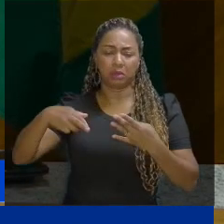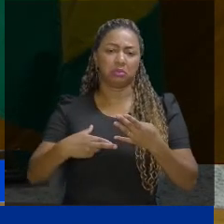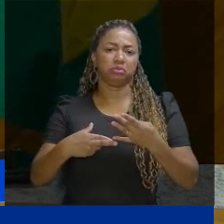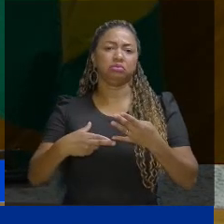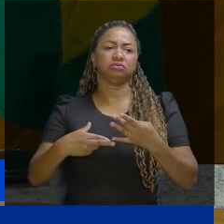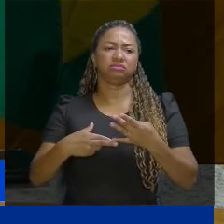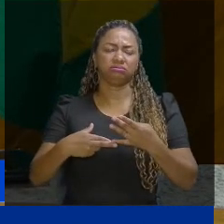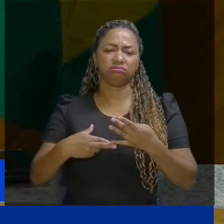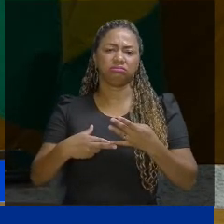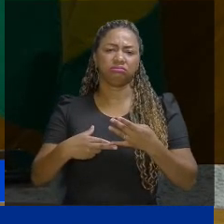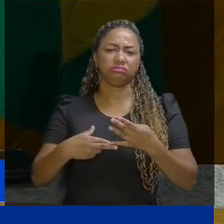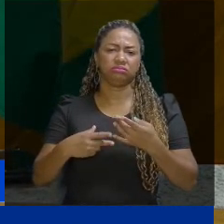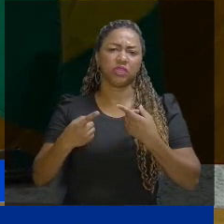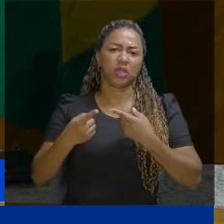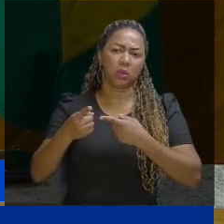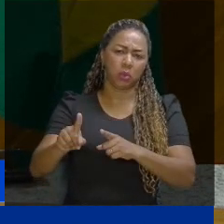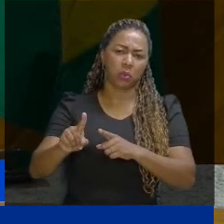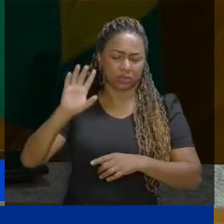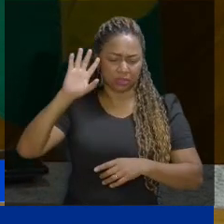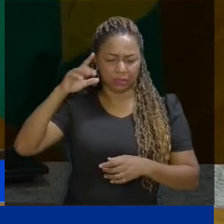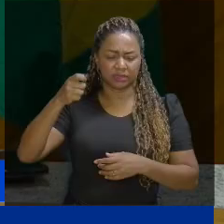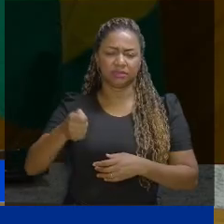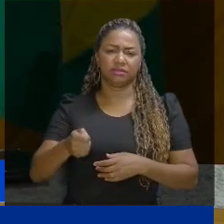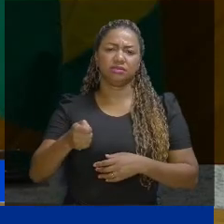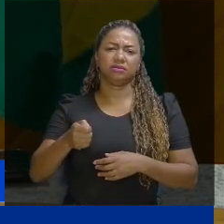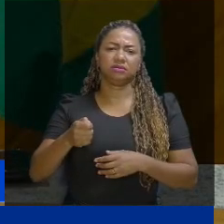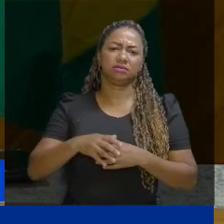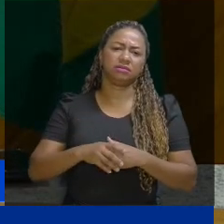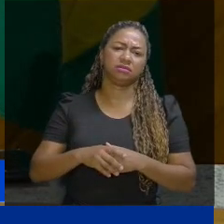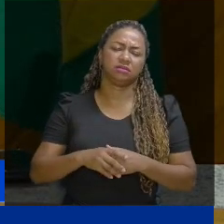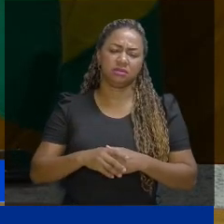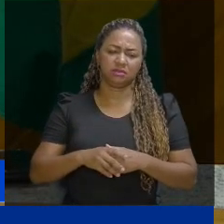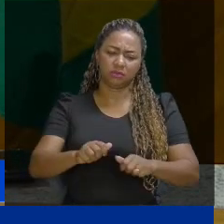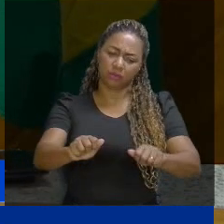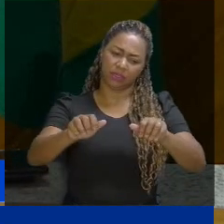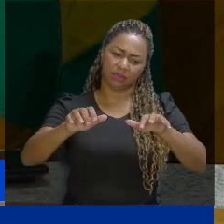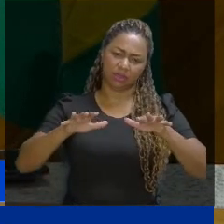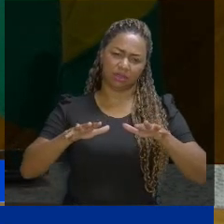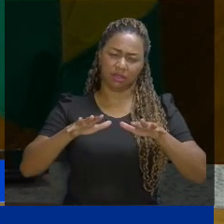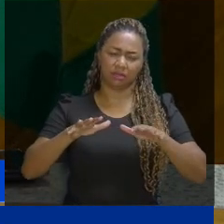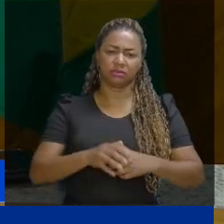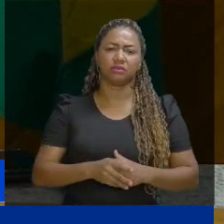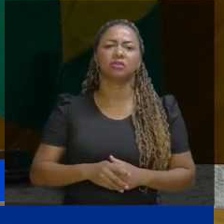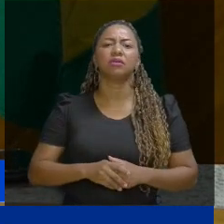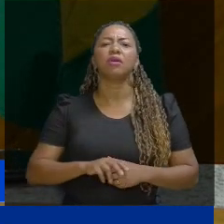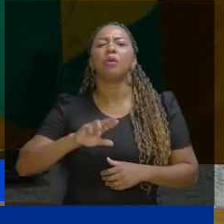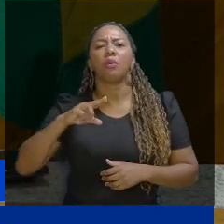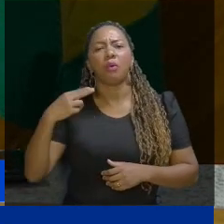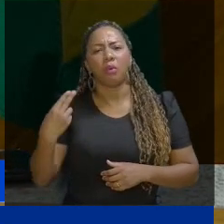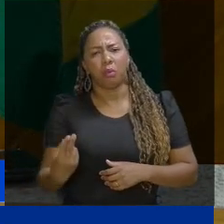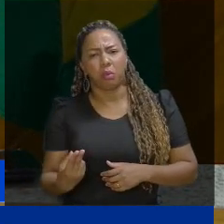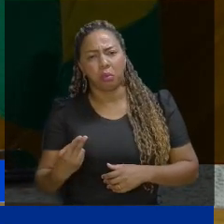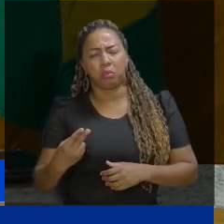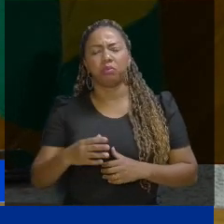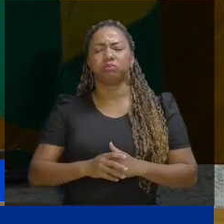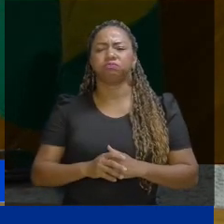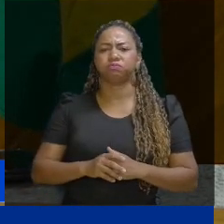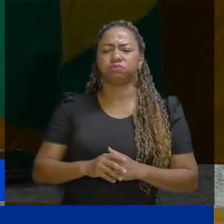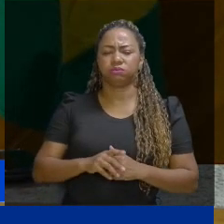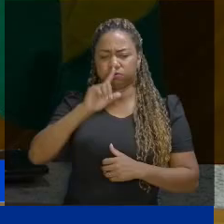recurso contra uma decisão do plenário ou contra uma decisão